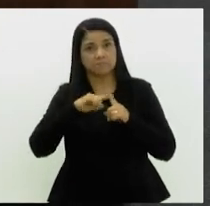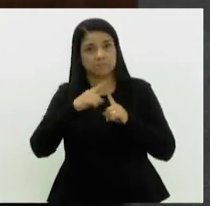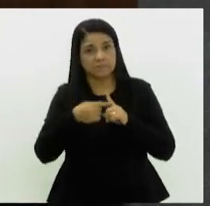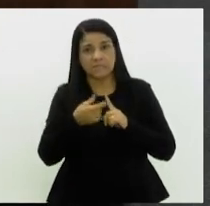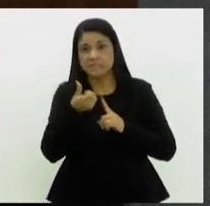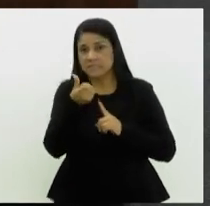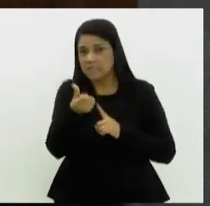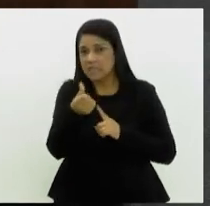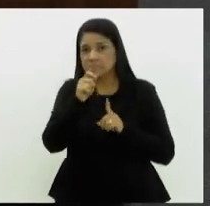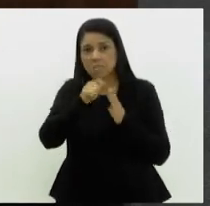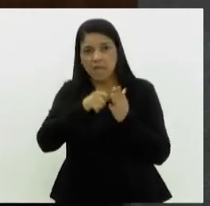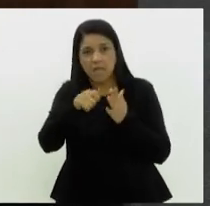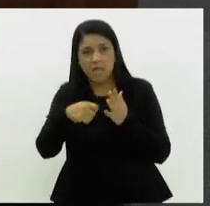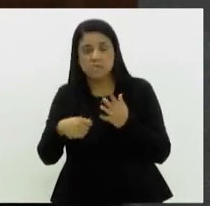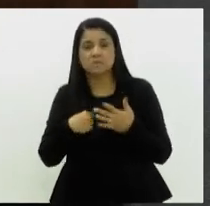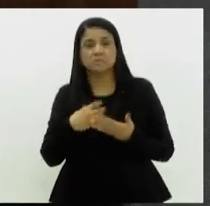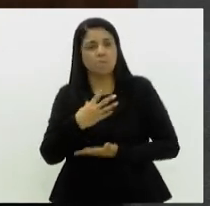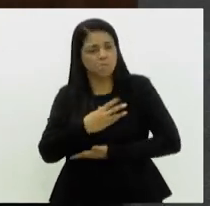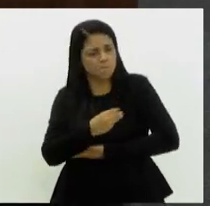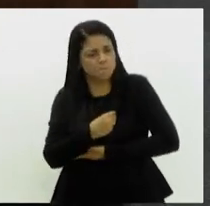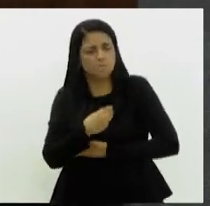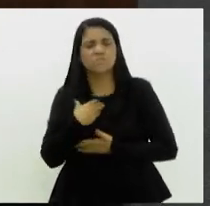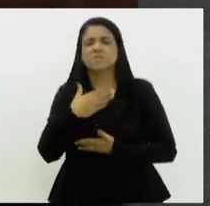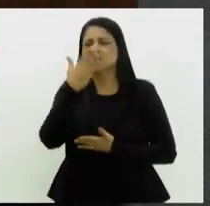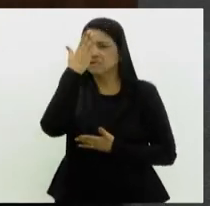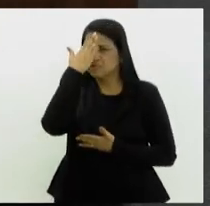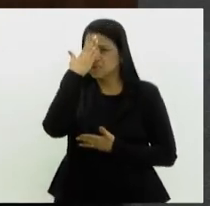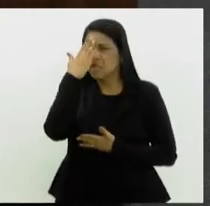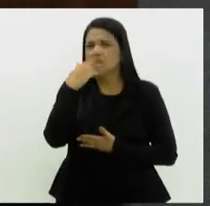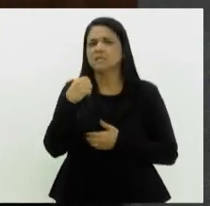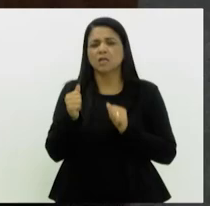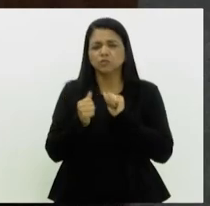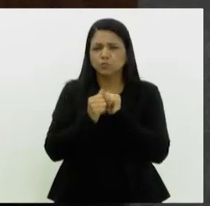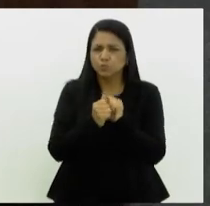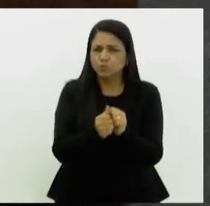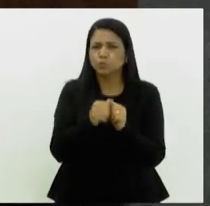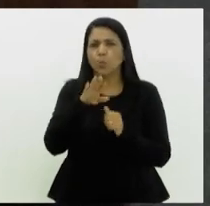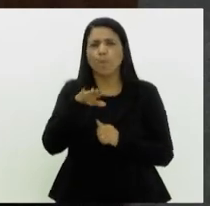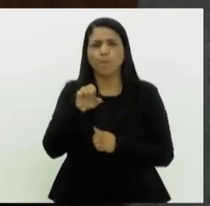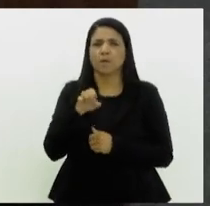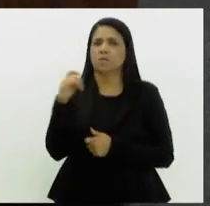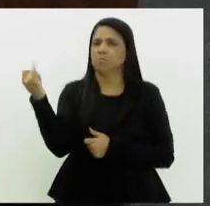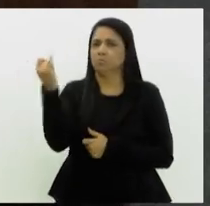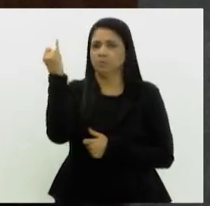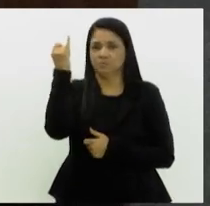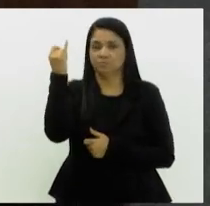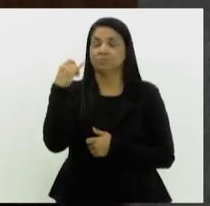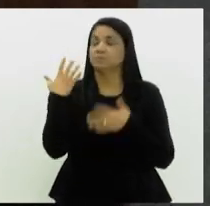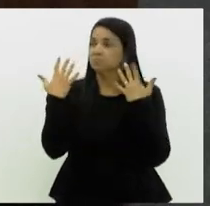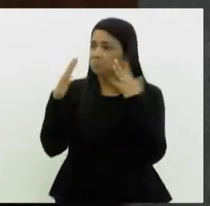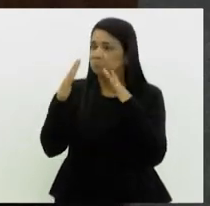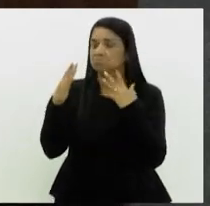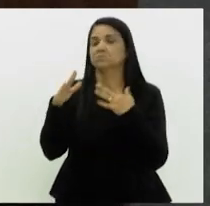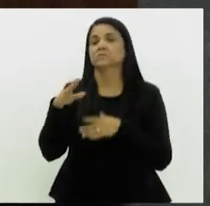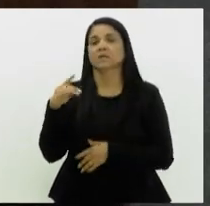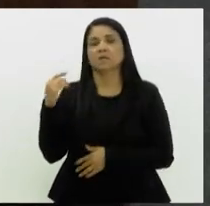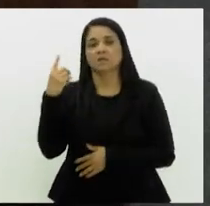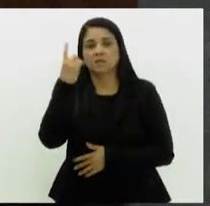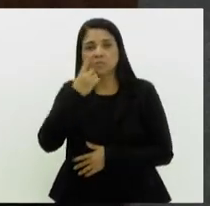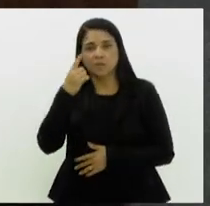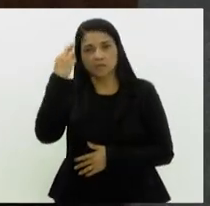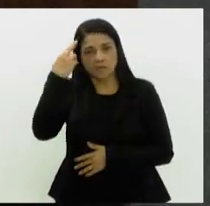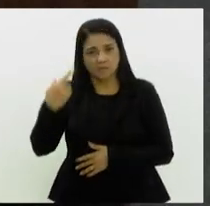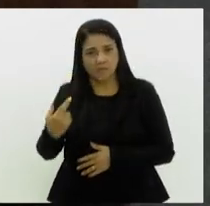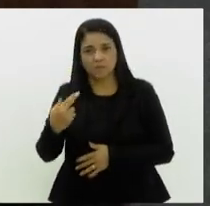6 meses, amamentei, e eu sei quanto é necessário a mãe estar junto. Parabenizo a deputada Renata Souza por esse projeto